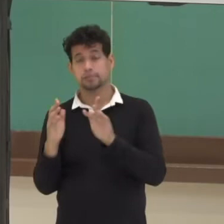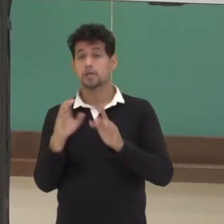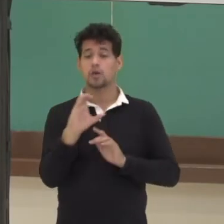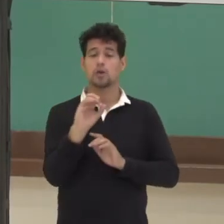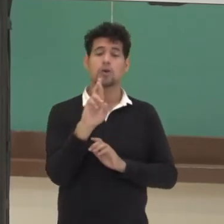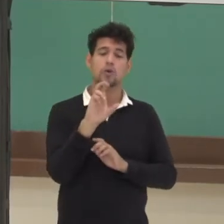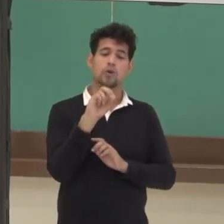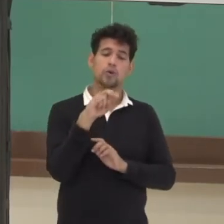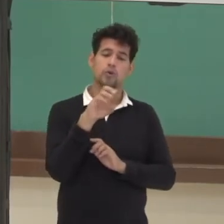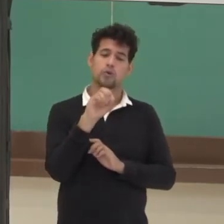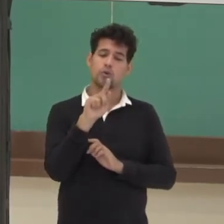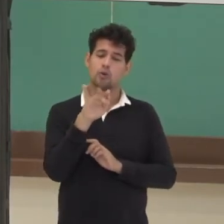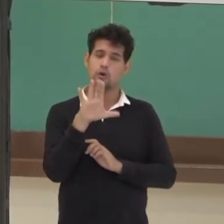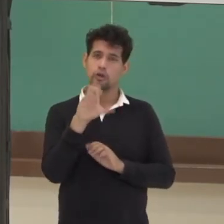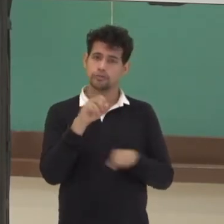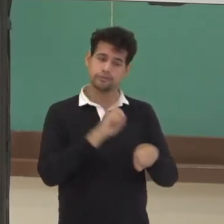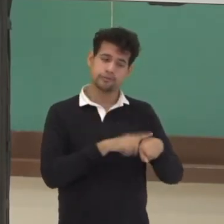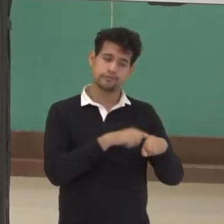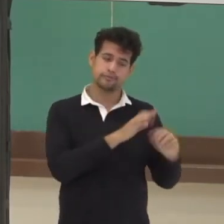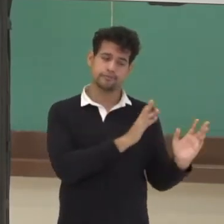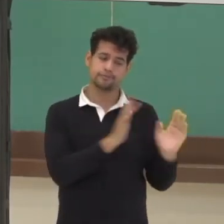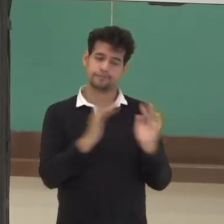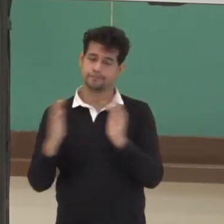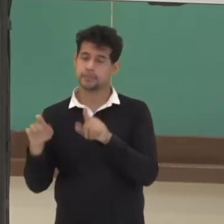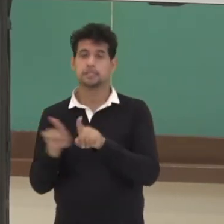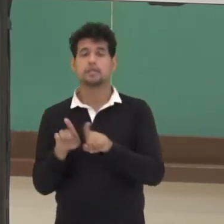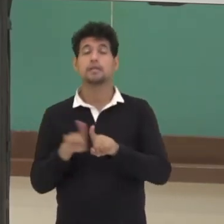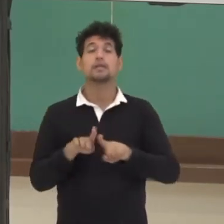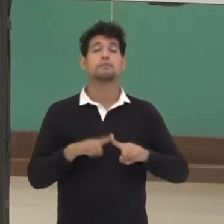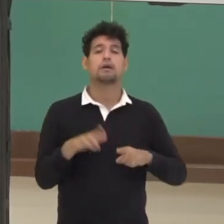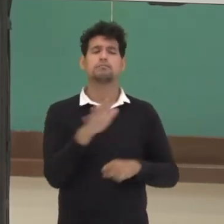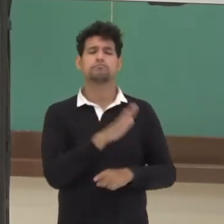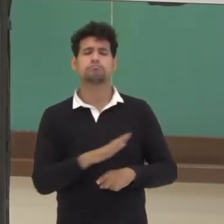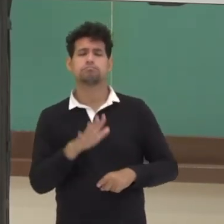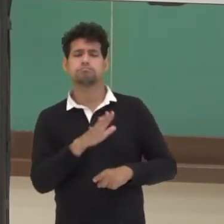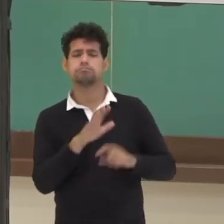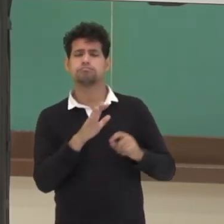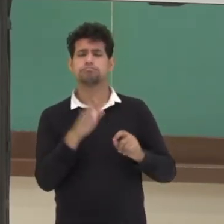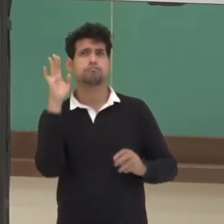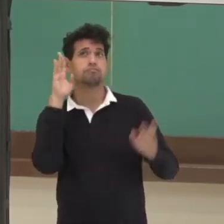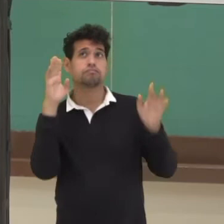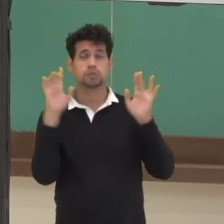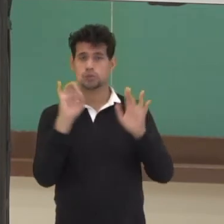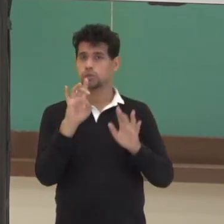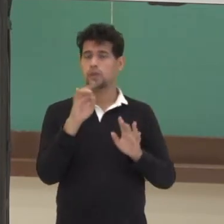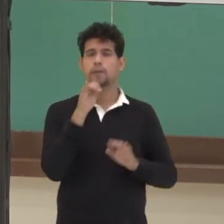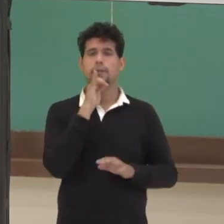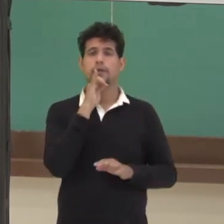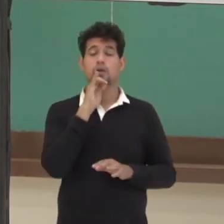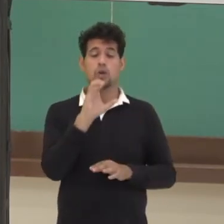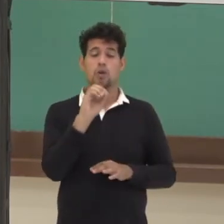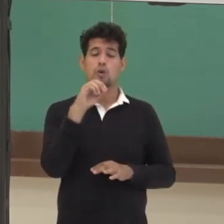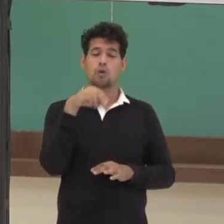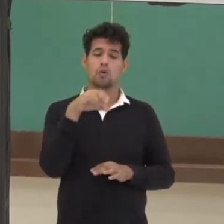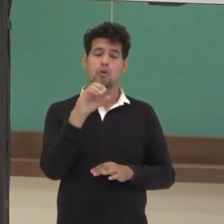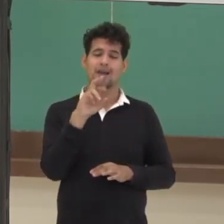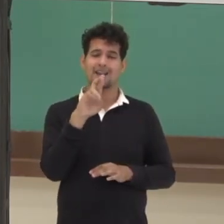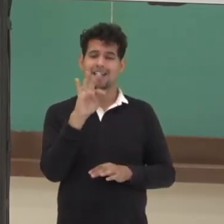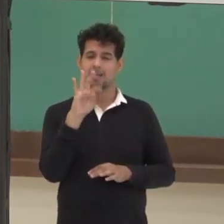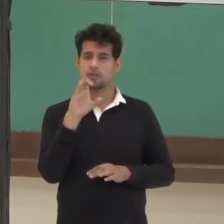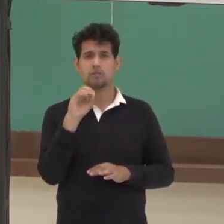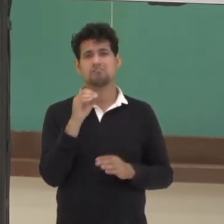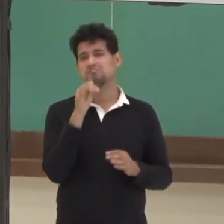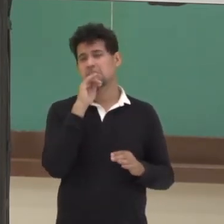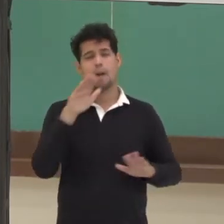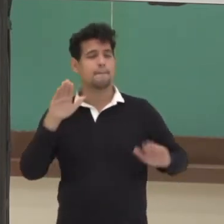cronos, medida, né, do tempo. E o espaço concreto abstrato, né? Então, concreto, né, algum lugar, uma